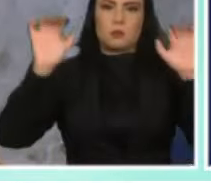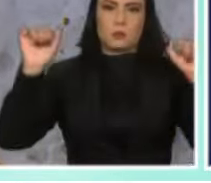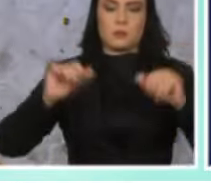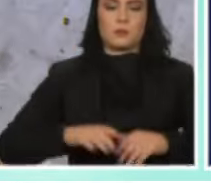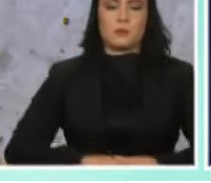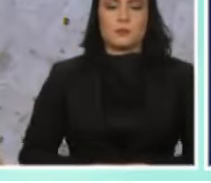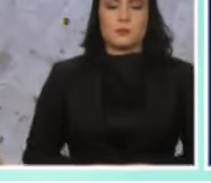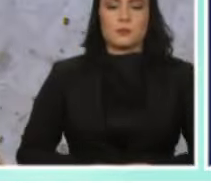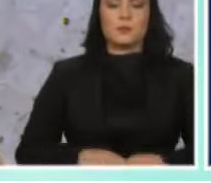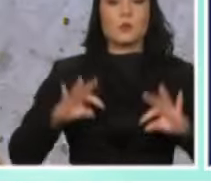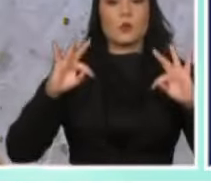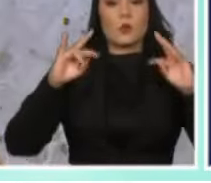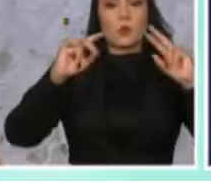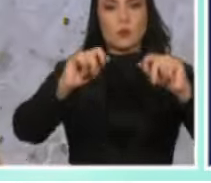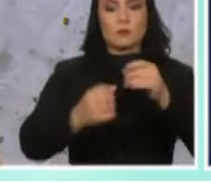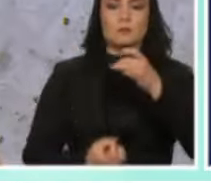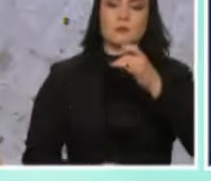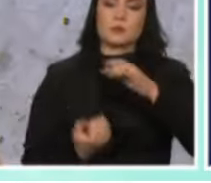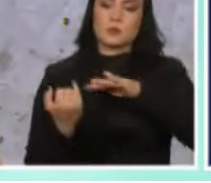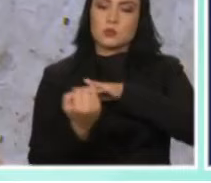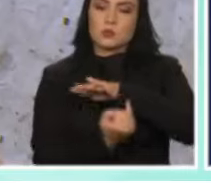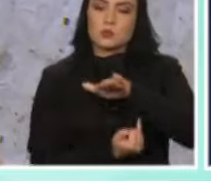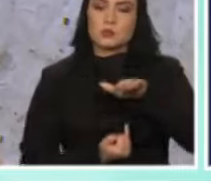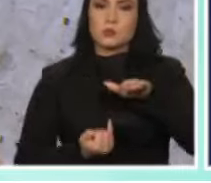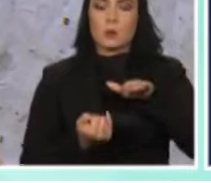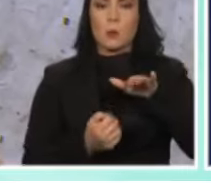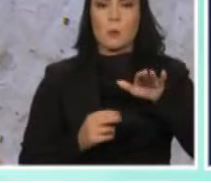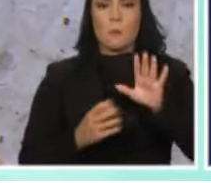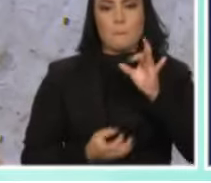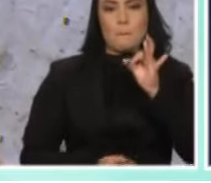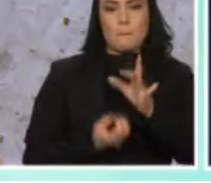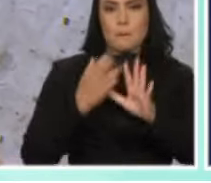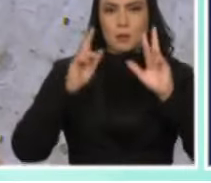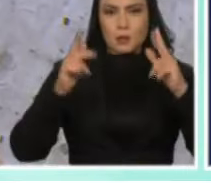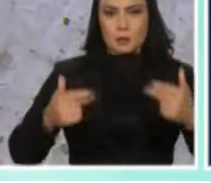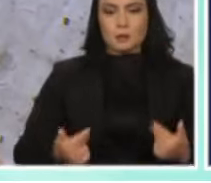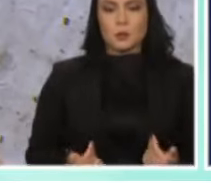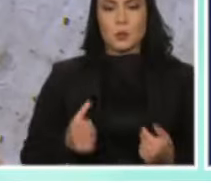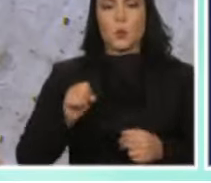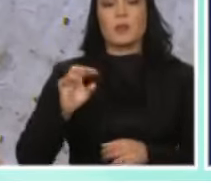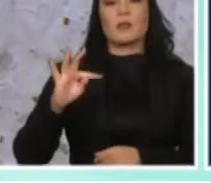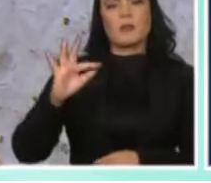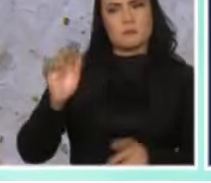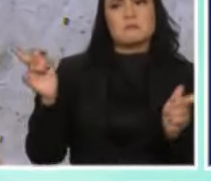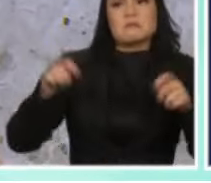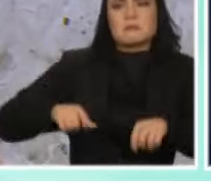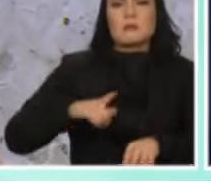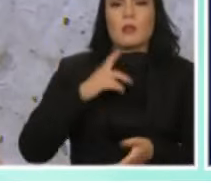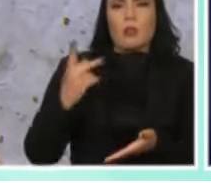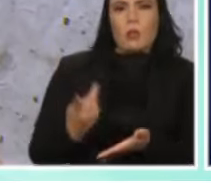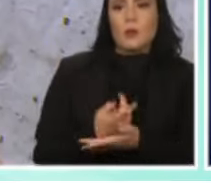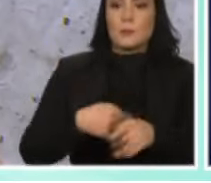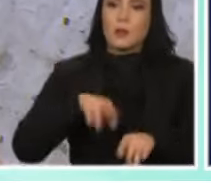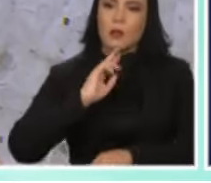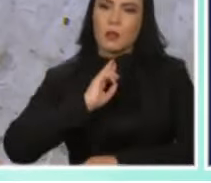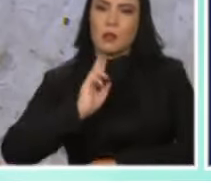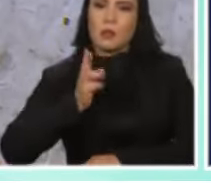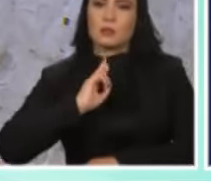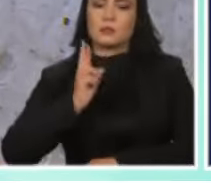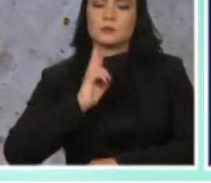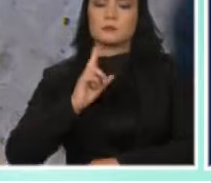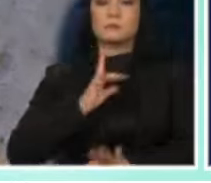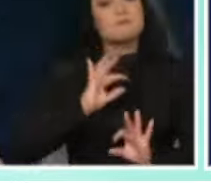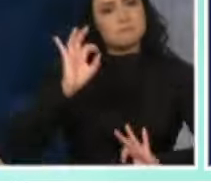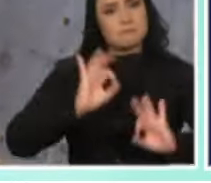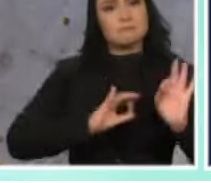de elas irem a votação no plenário da Câmara dos Deputados então Eh são várias etapas em um espaço